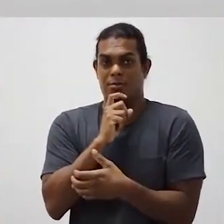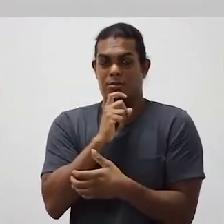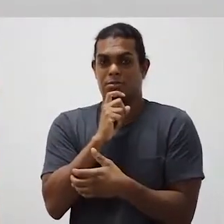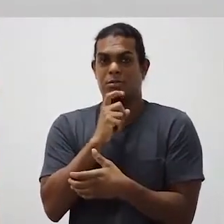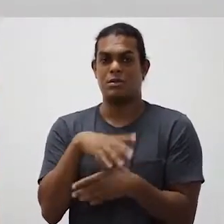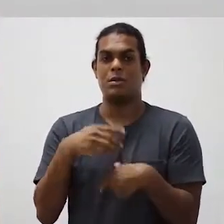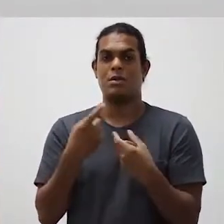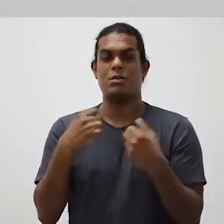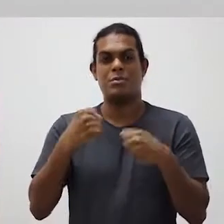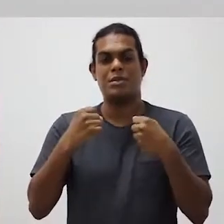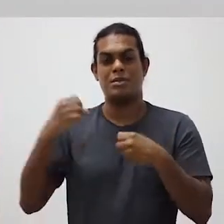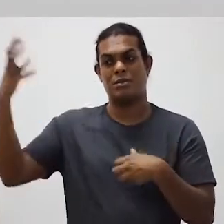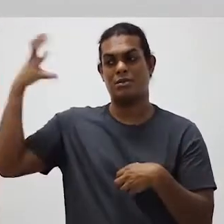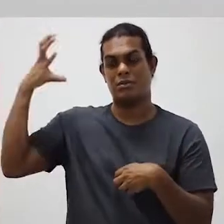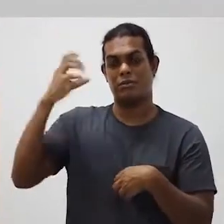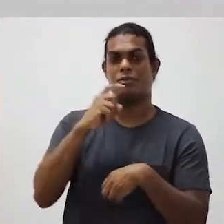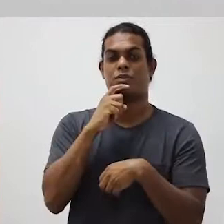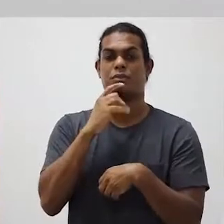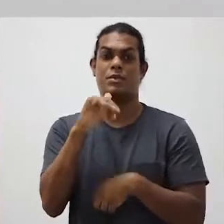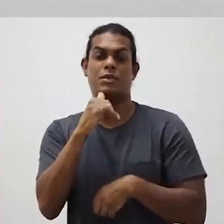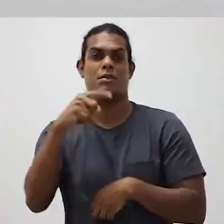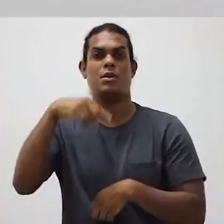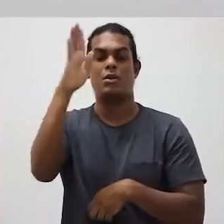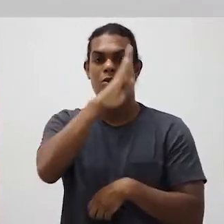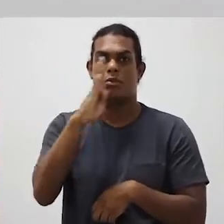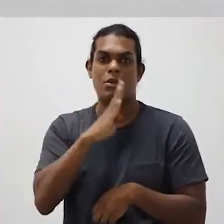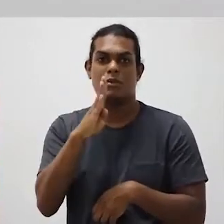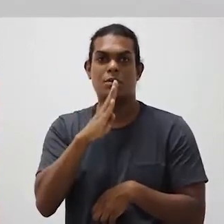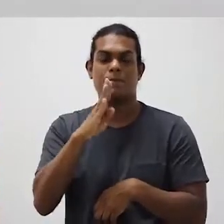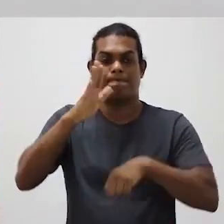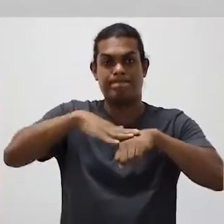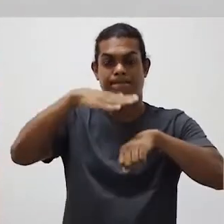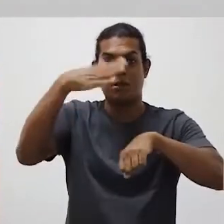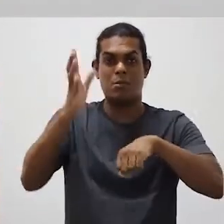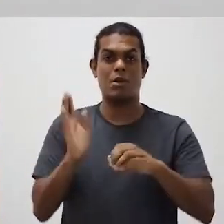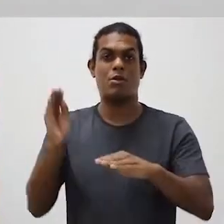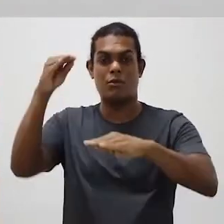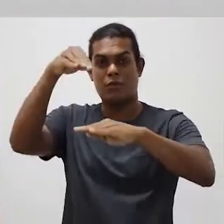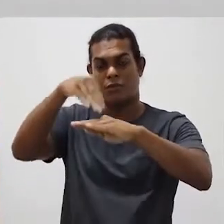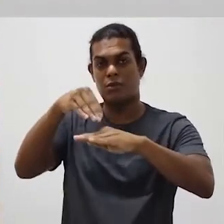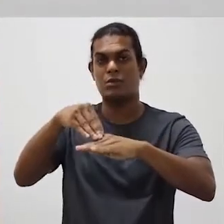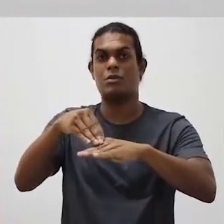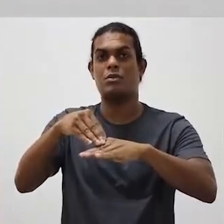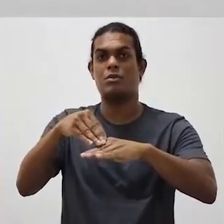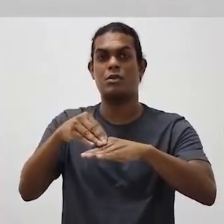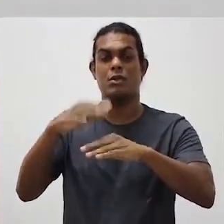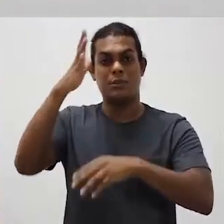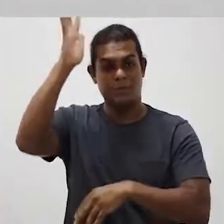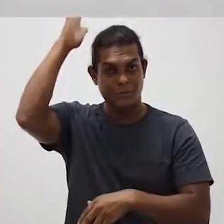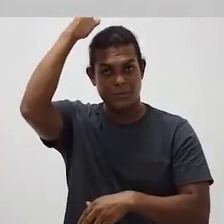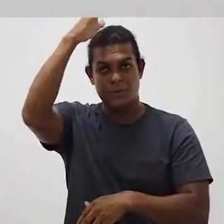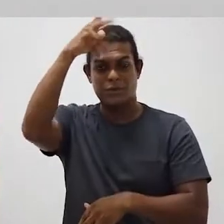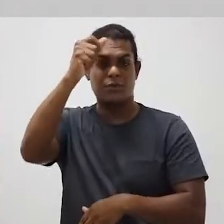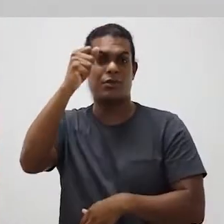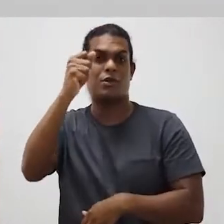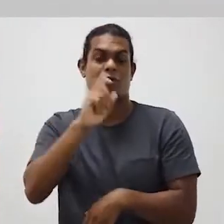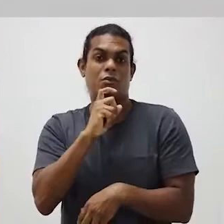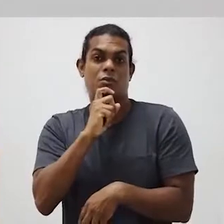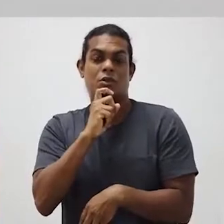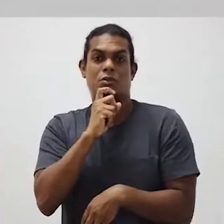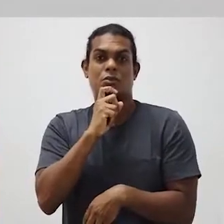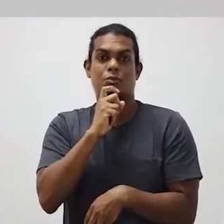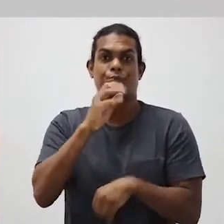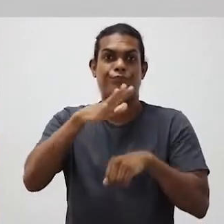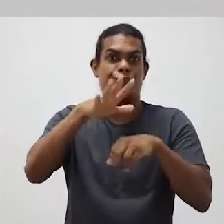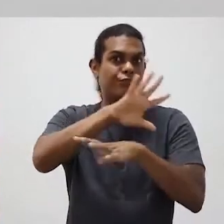que exigem refrigeração. Por exemplo, o Brasil é o maior fornecedor de frango congelado do mundo, então eu preciso ter